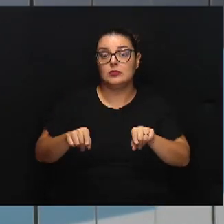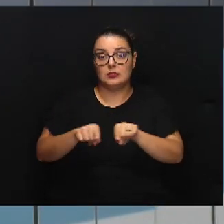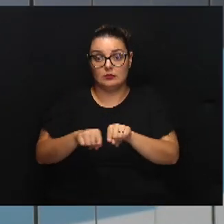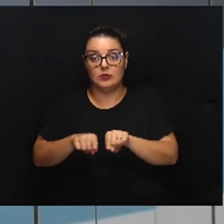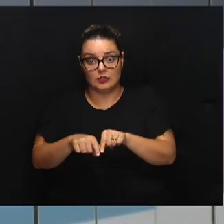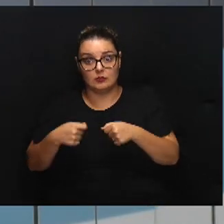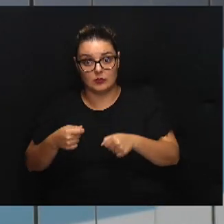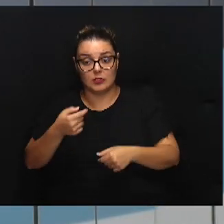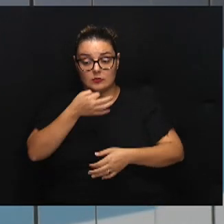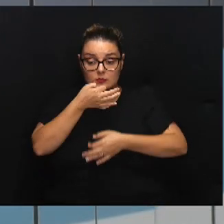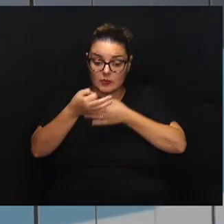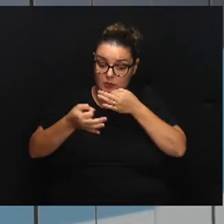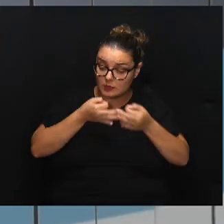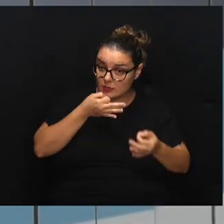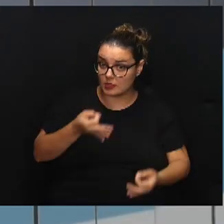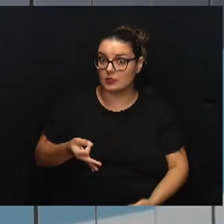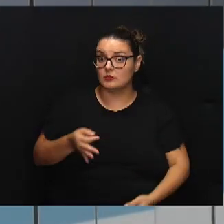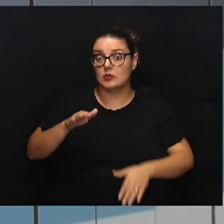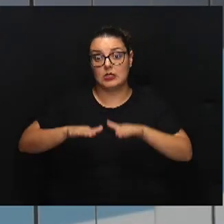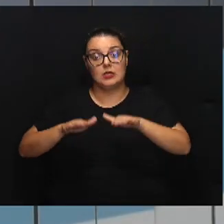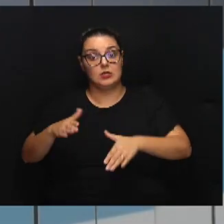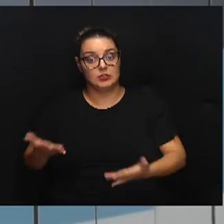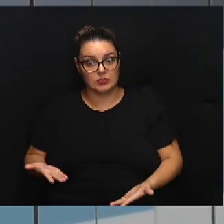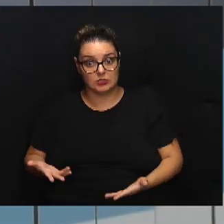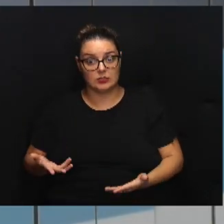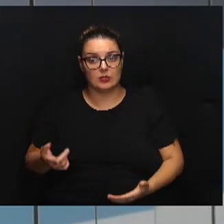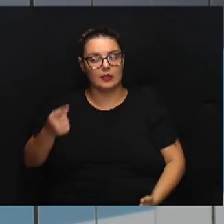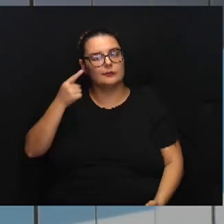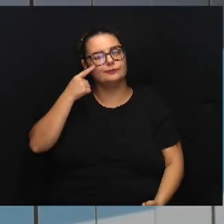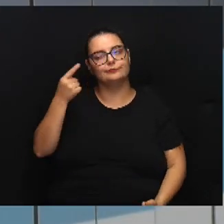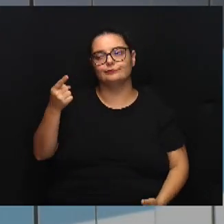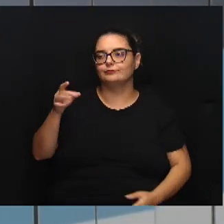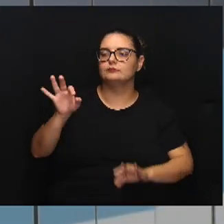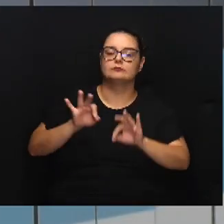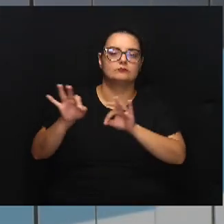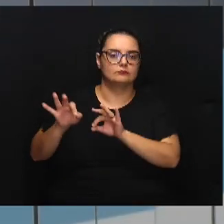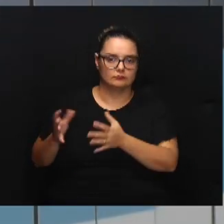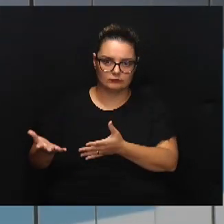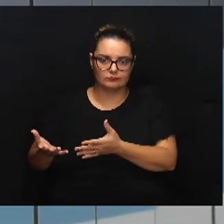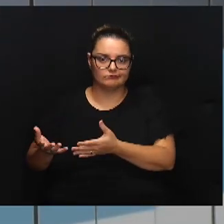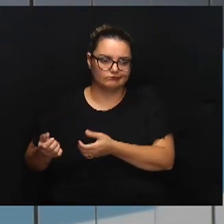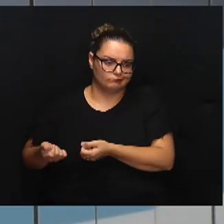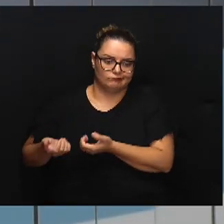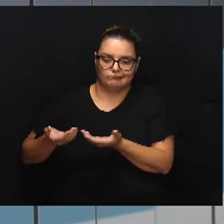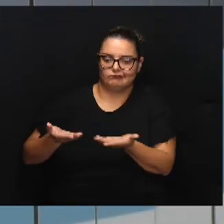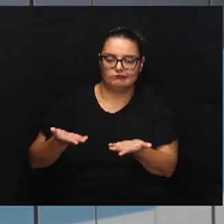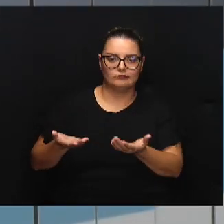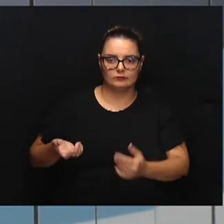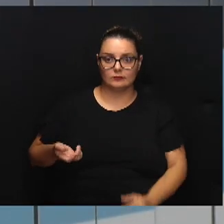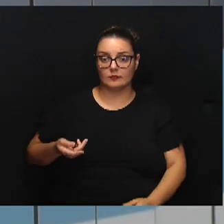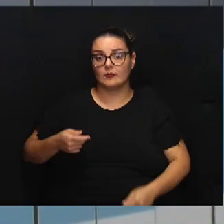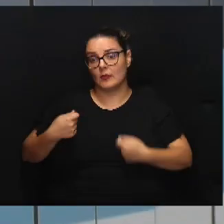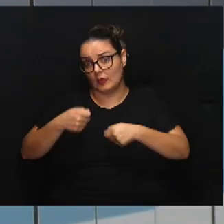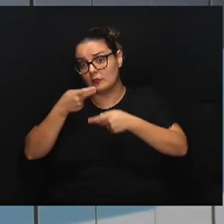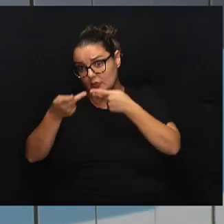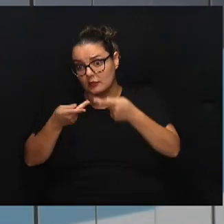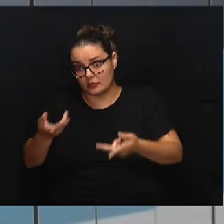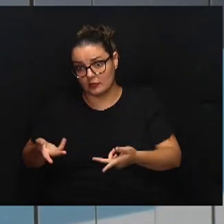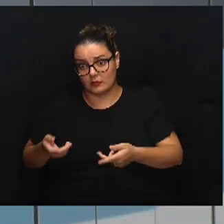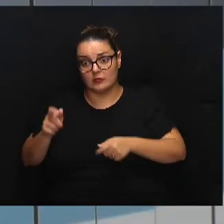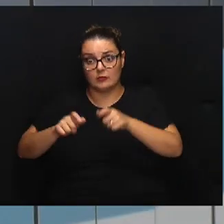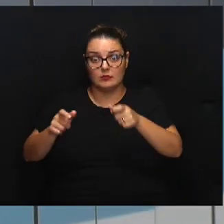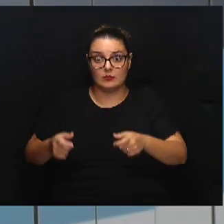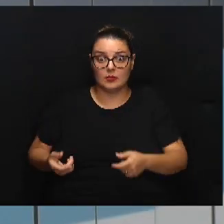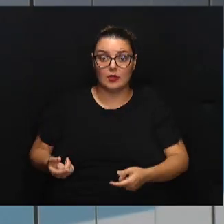essa crítica, porque muitas vezes é vendido um plano, um projeto, inclusive é preciso que se diga, tem pessoas que